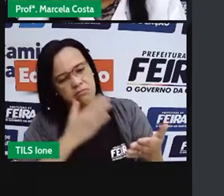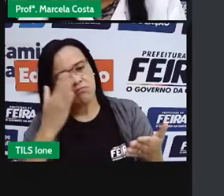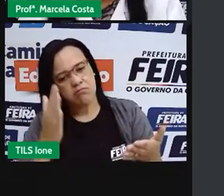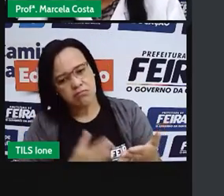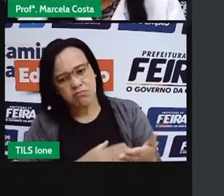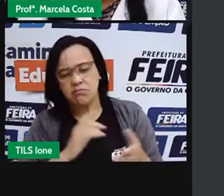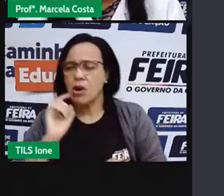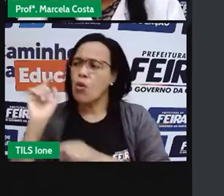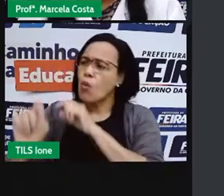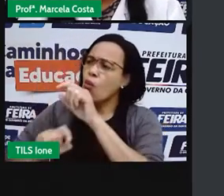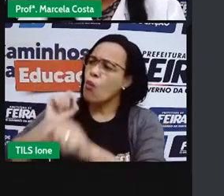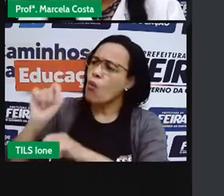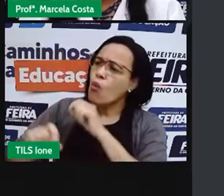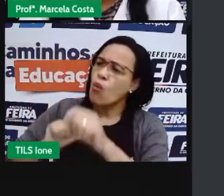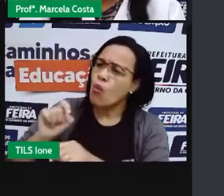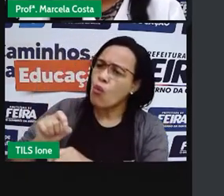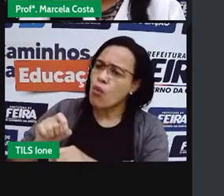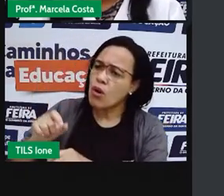O que é isso, pai?